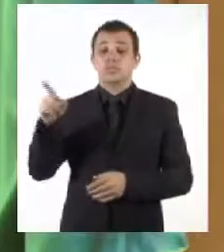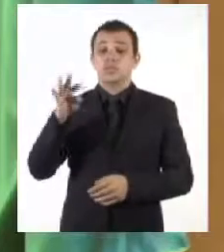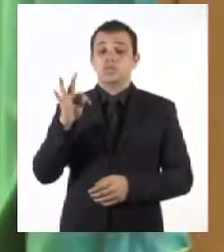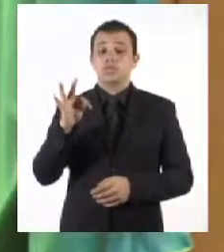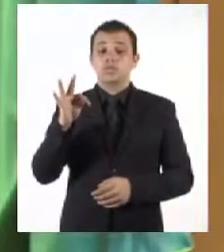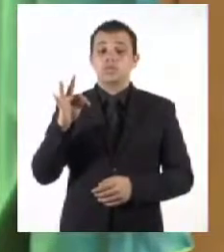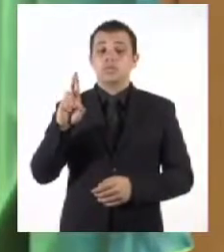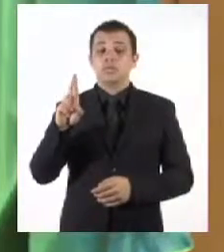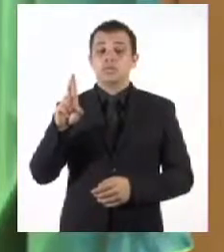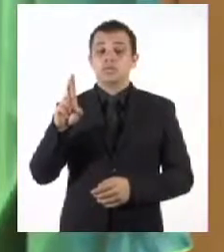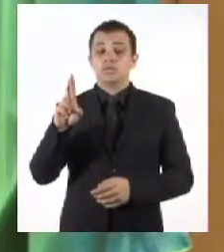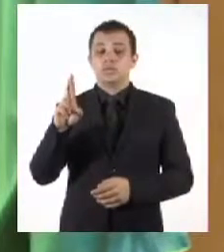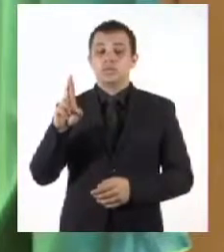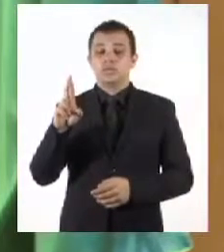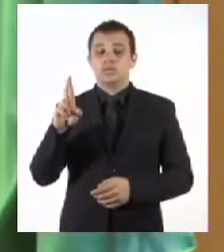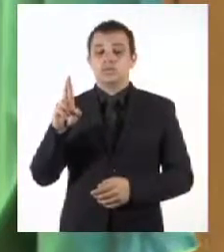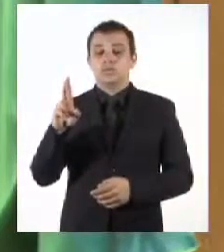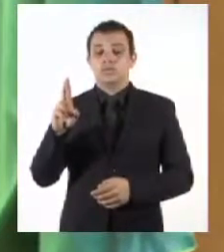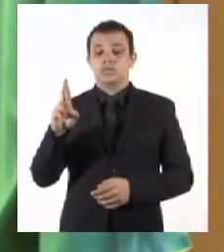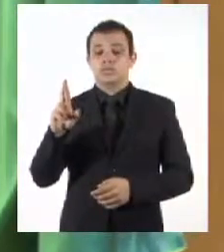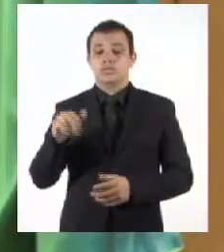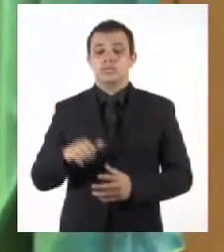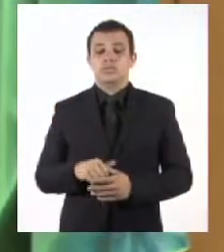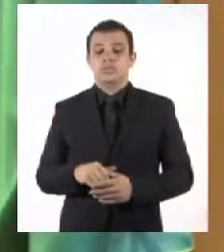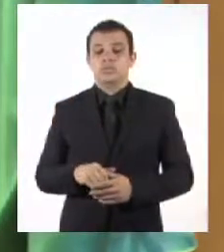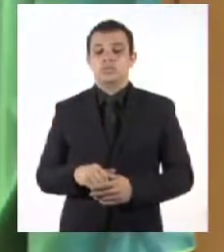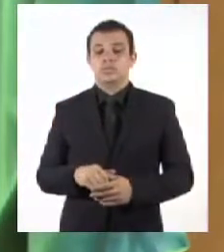por fraude em processo